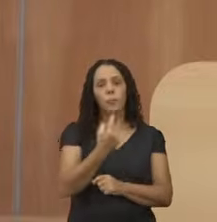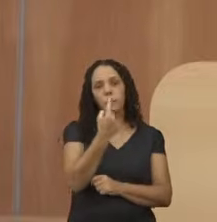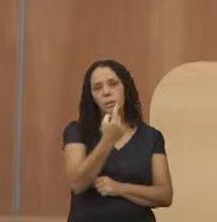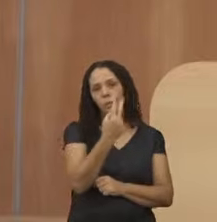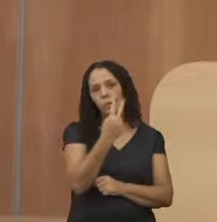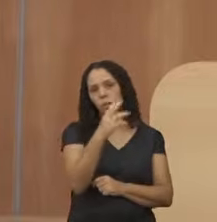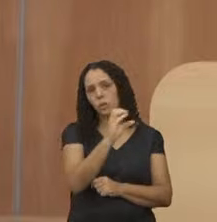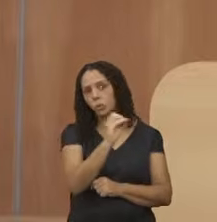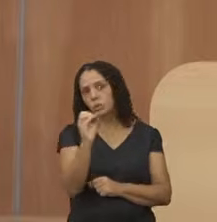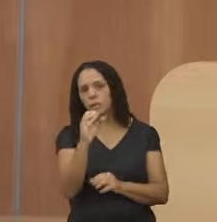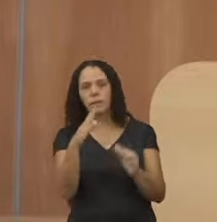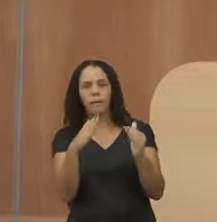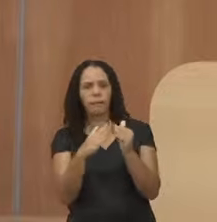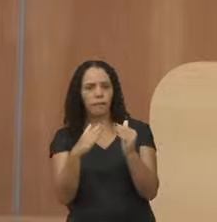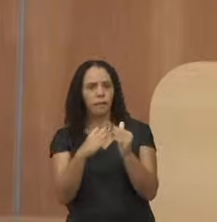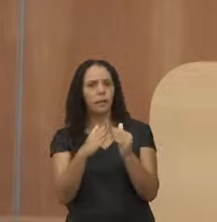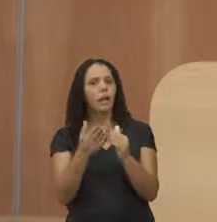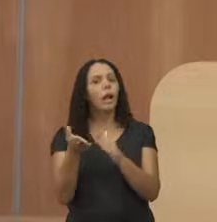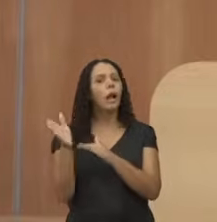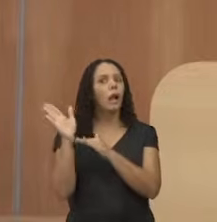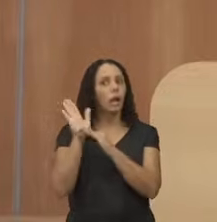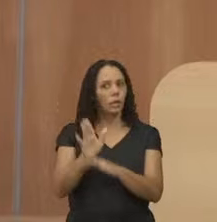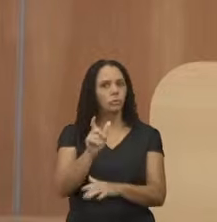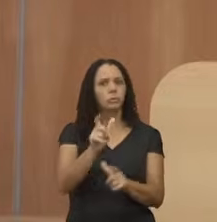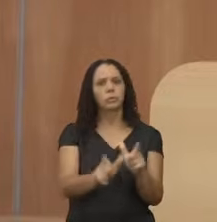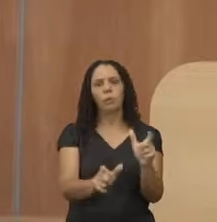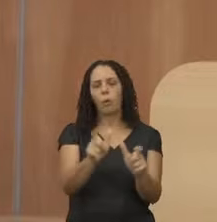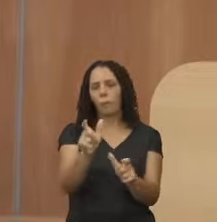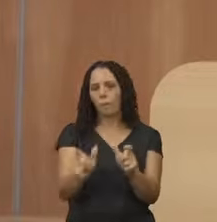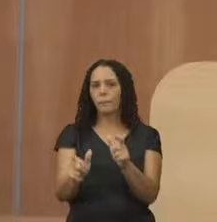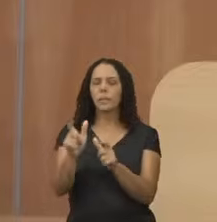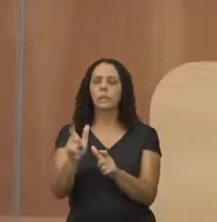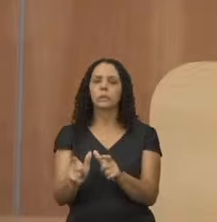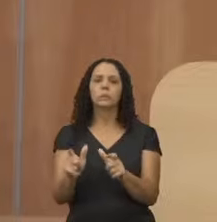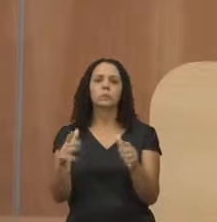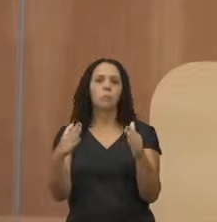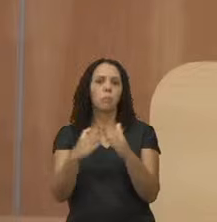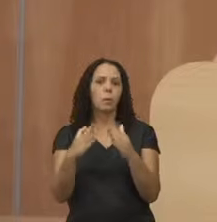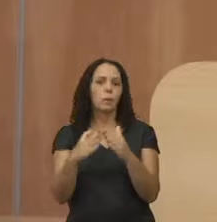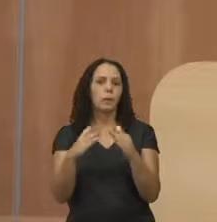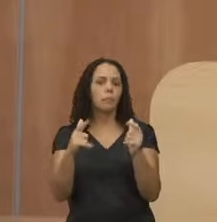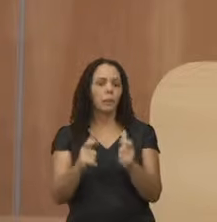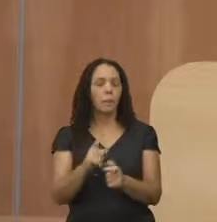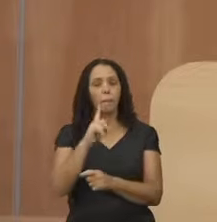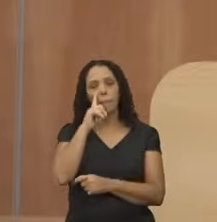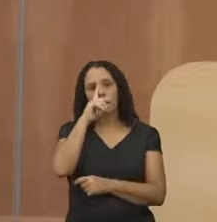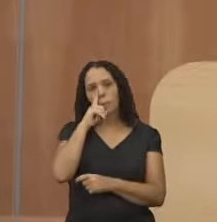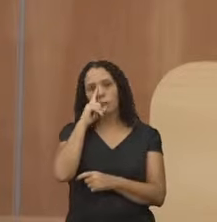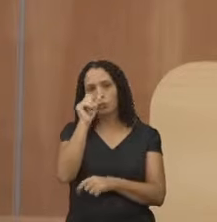praticamente, tirando muita gente de encosta, muita gente que estava aí morando em área de risco, foram morar numa casa